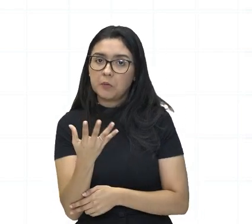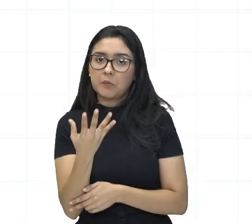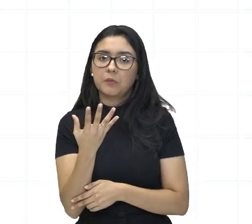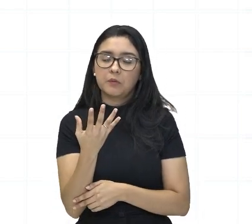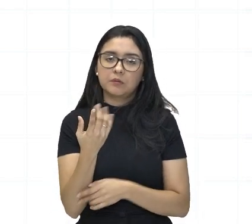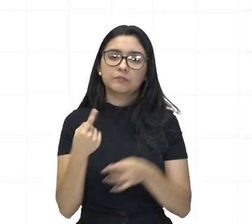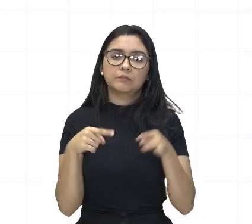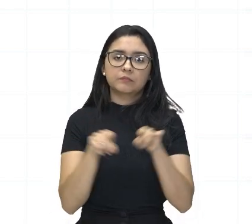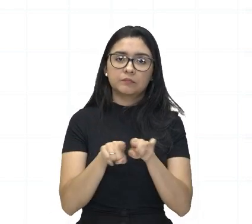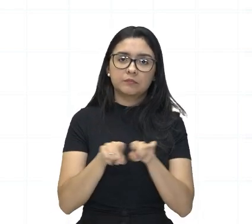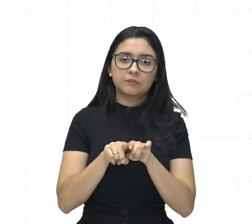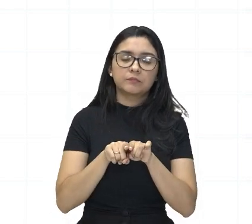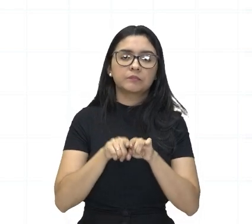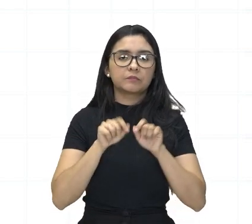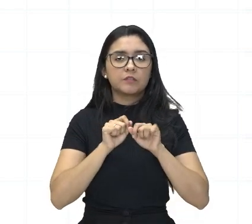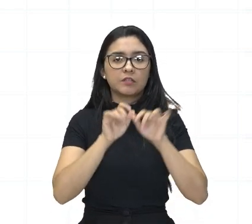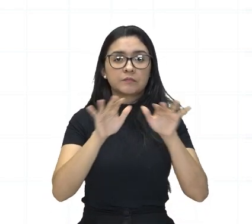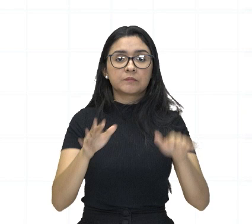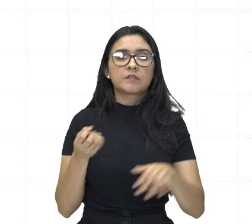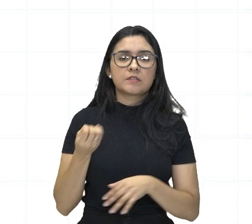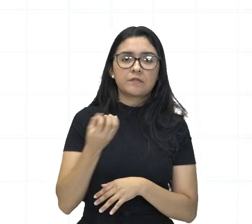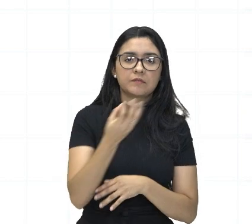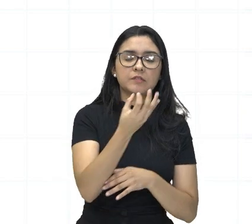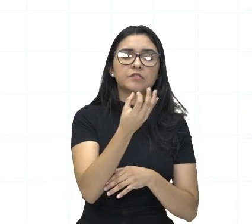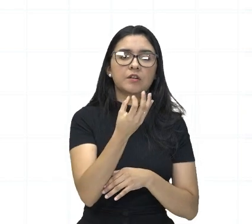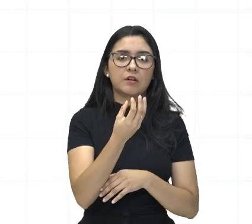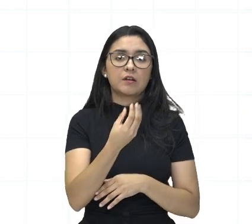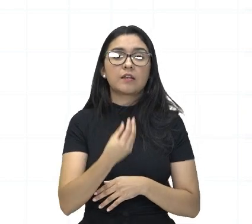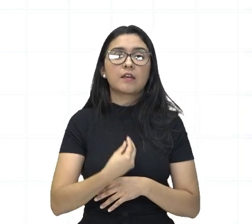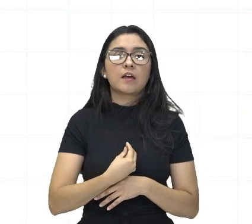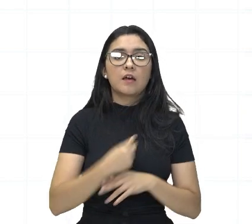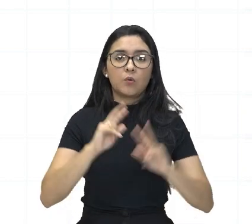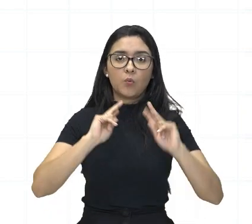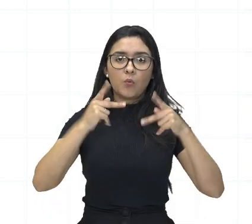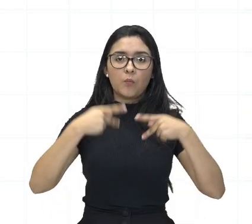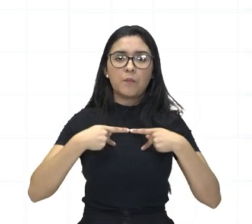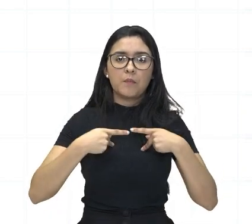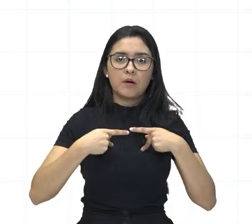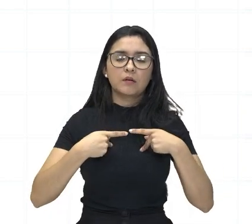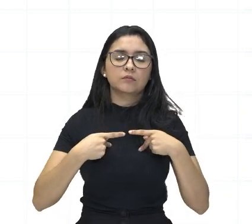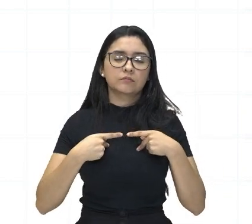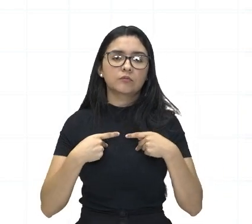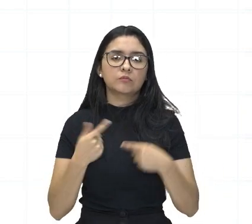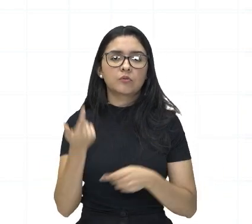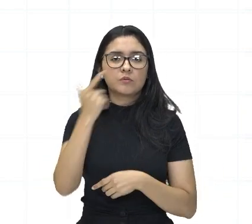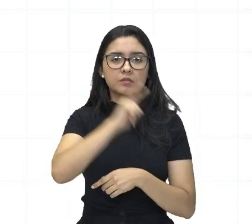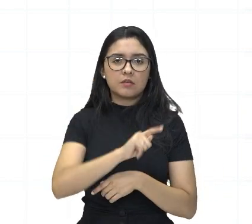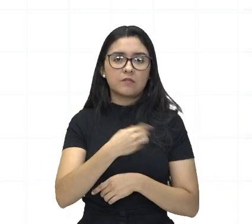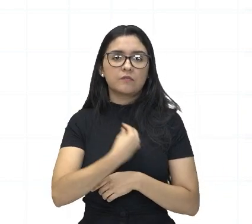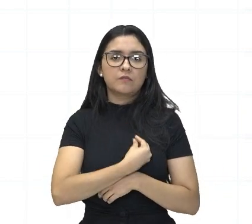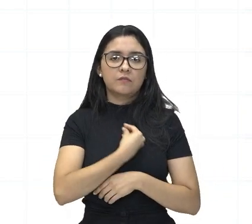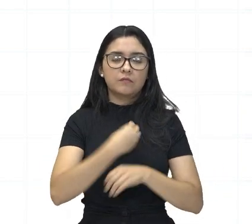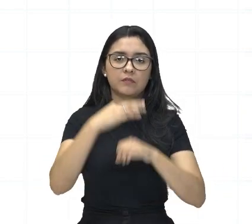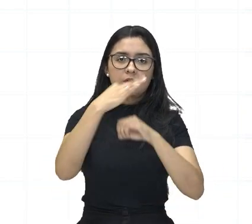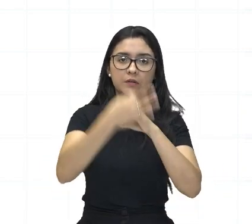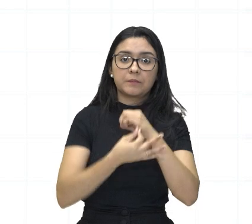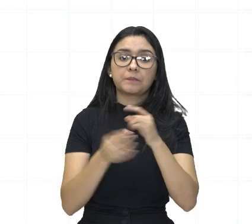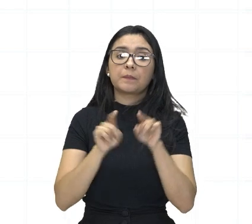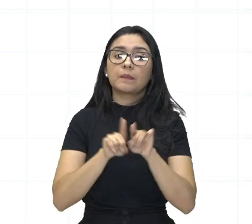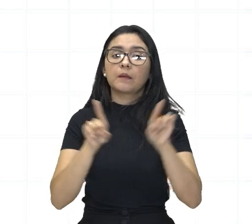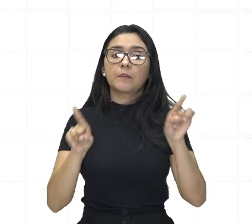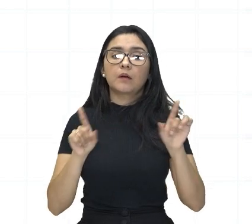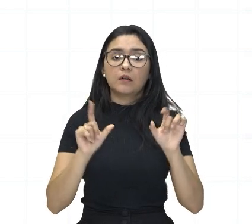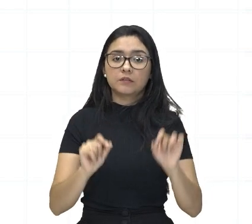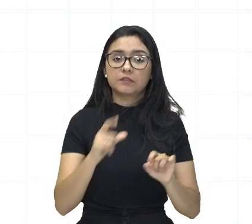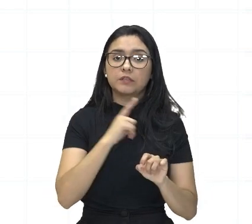de expansão da raça humana, de alcançar novos lugares, porém ele também marca aí um